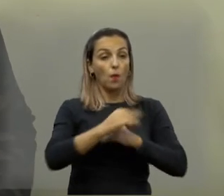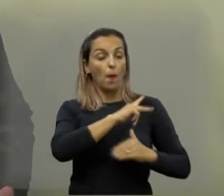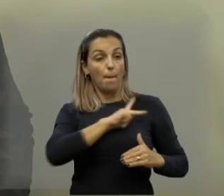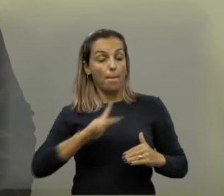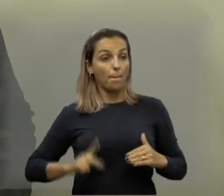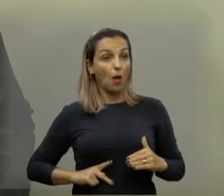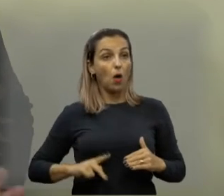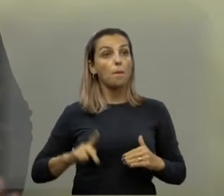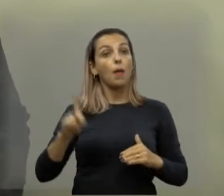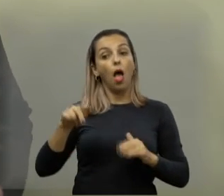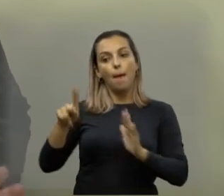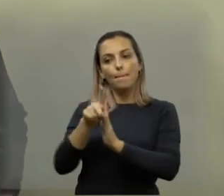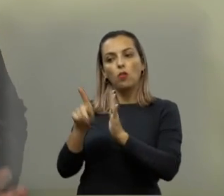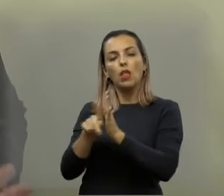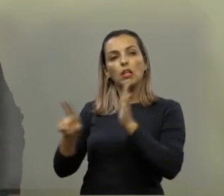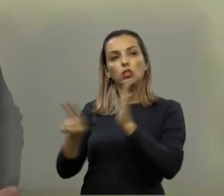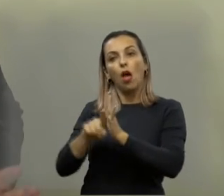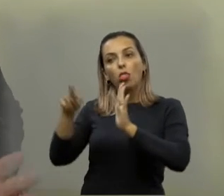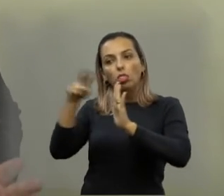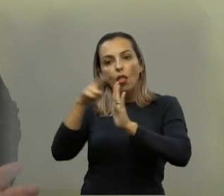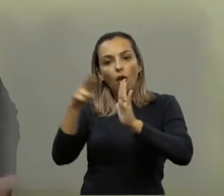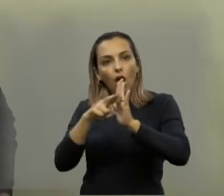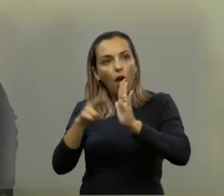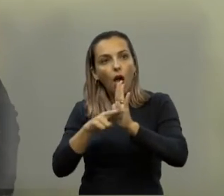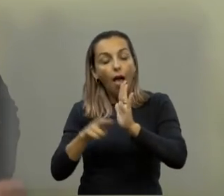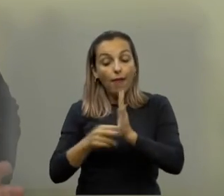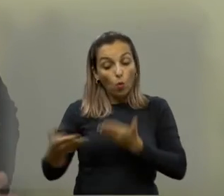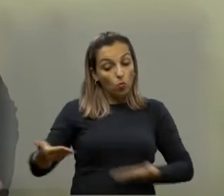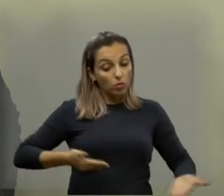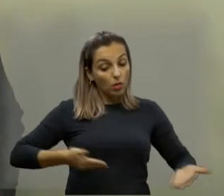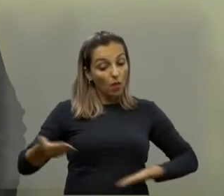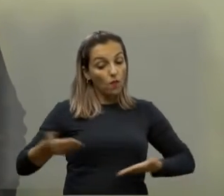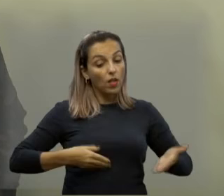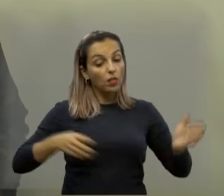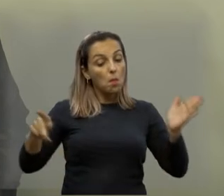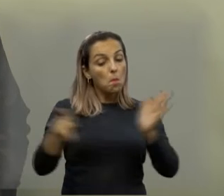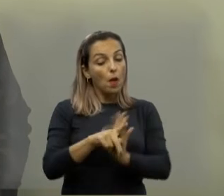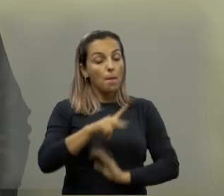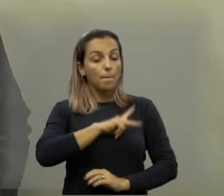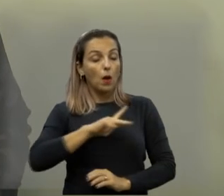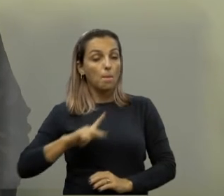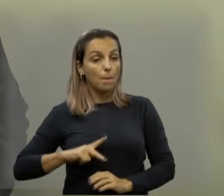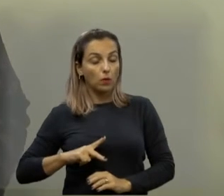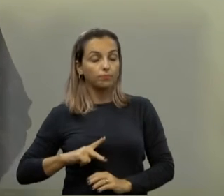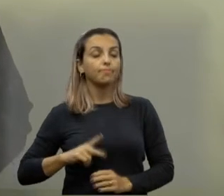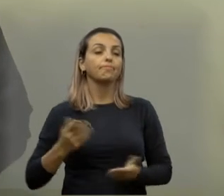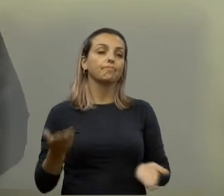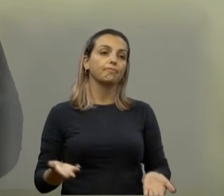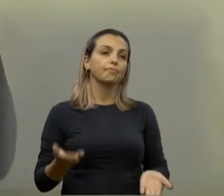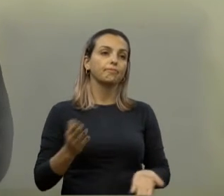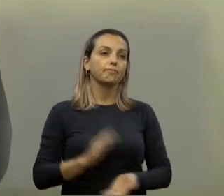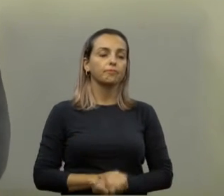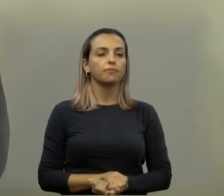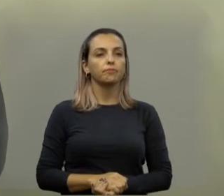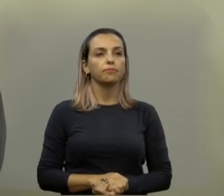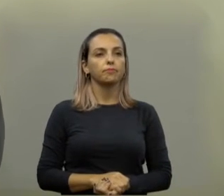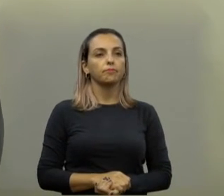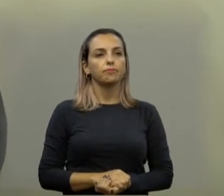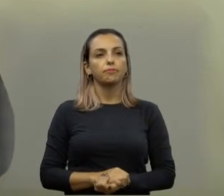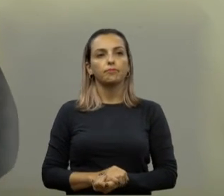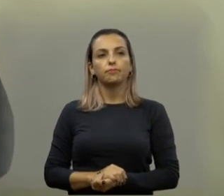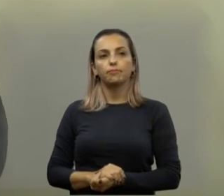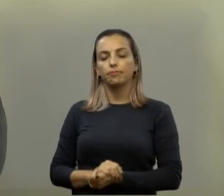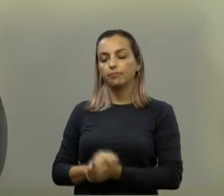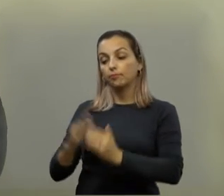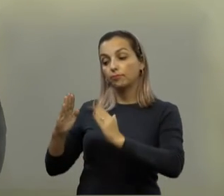projeto polêmico que apenas regulariza o serviço prestado para a população O Cemitério dos